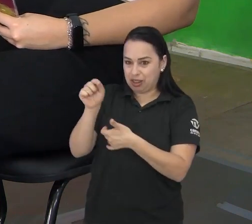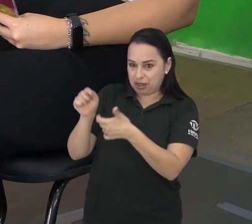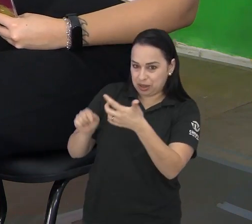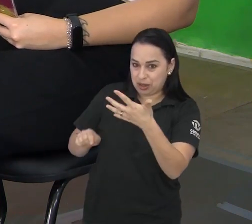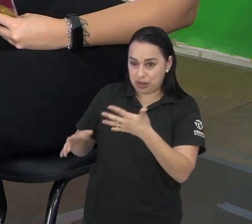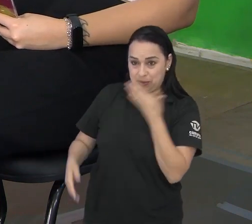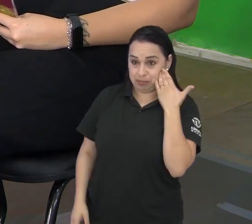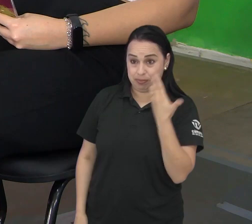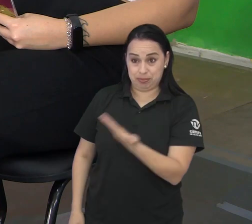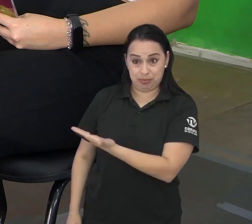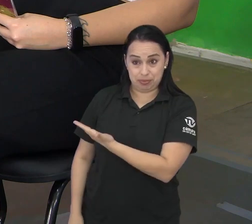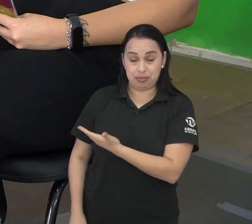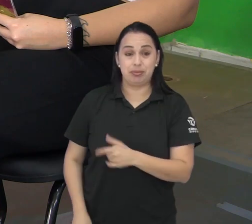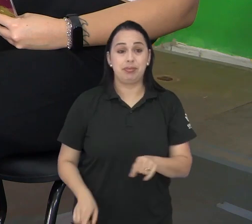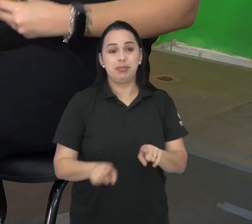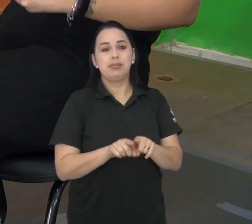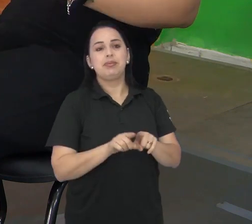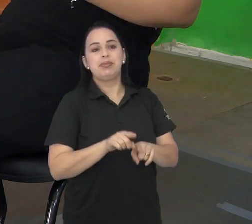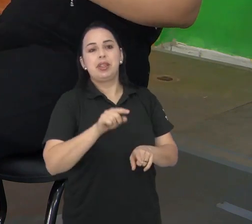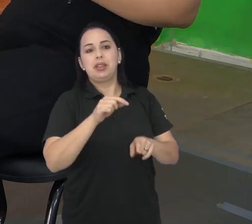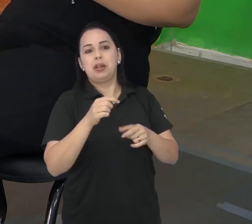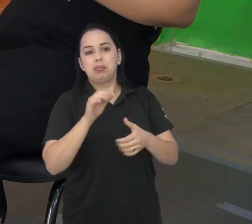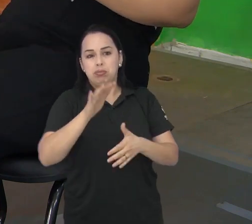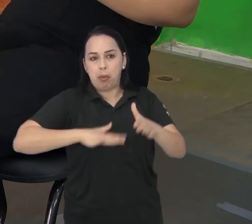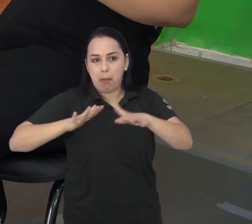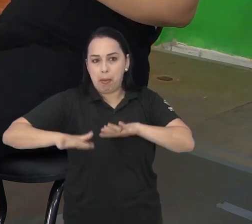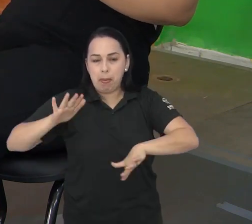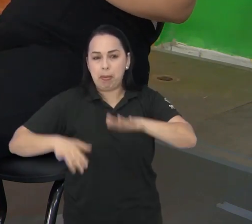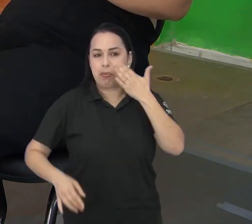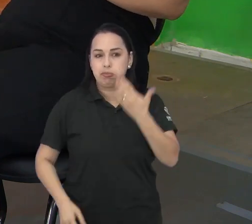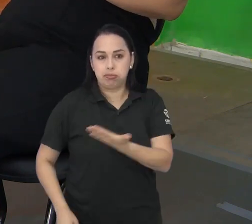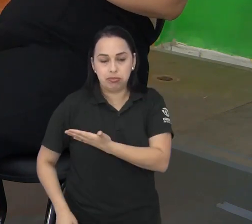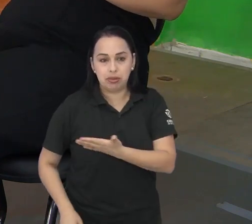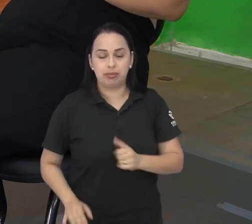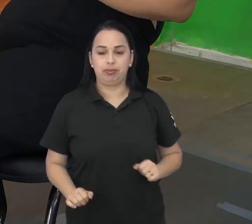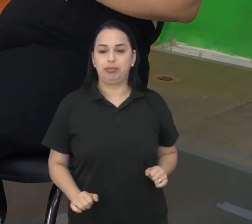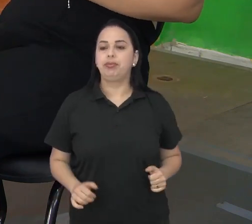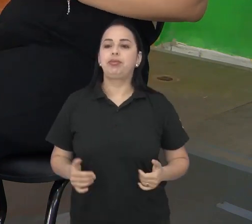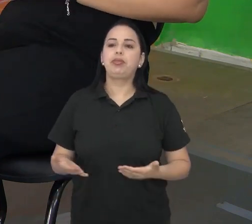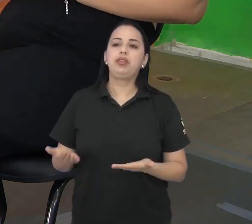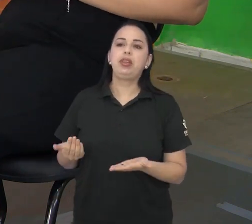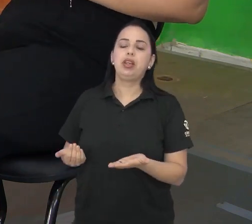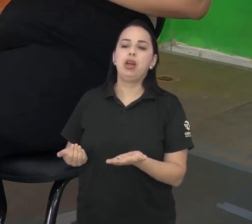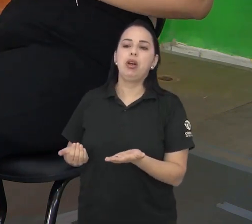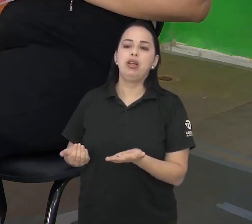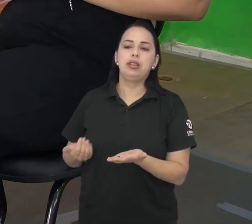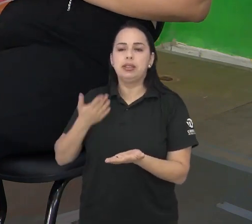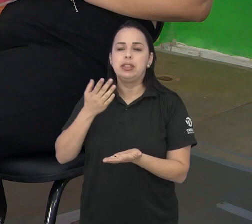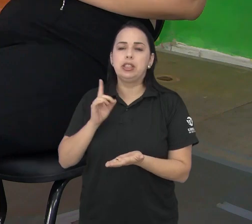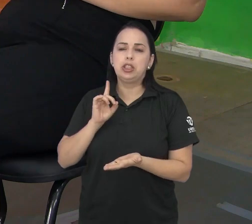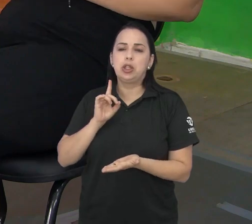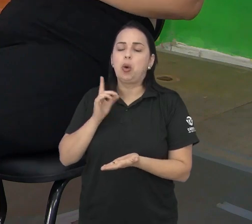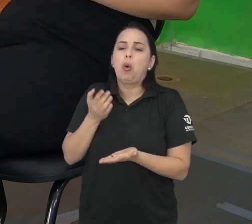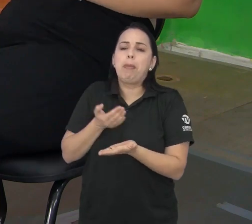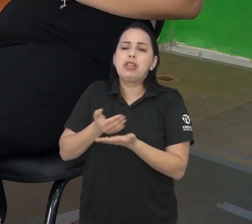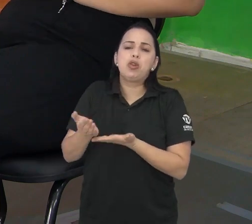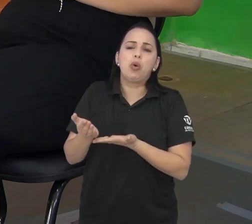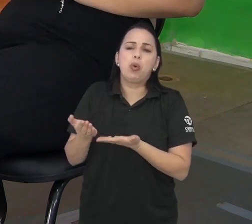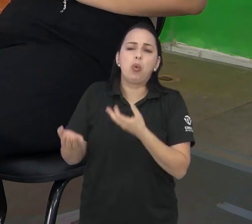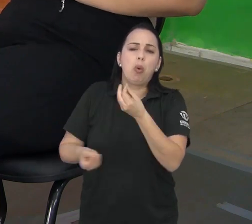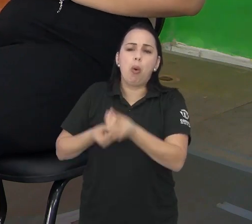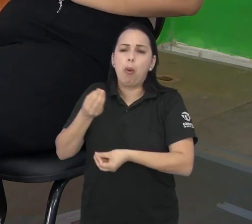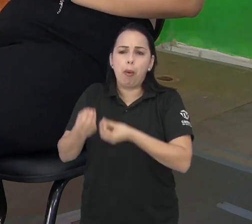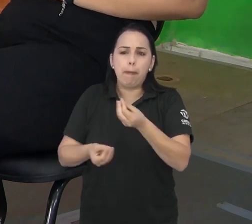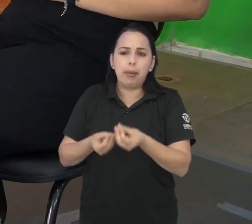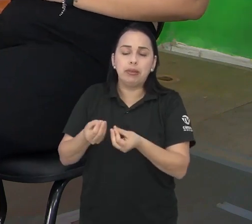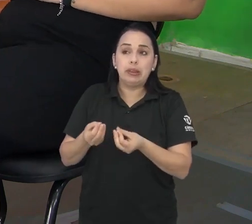esses instrumentos aqui que fazem parte do naipe da percussão. Uhum. E quando que você começou a tocar música? O que despertou a vontade